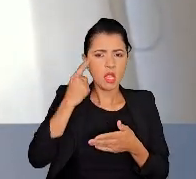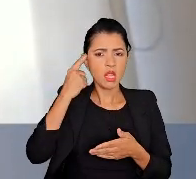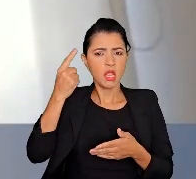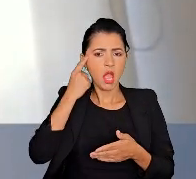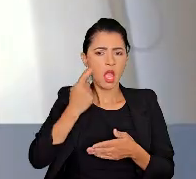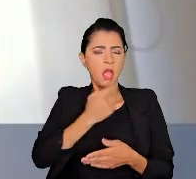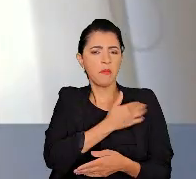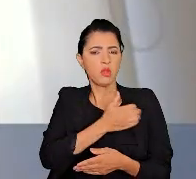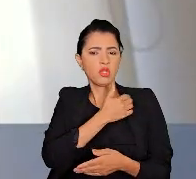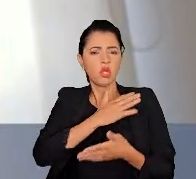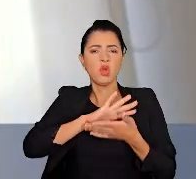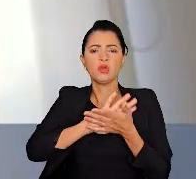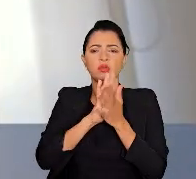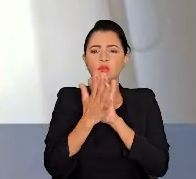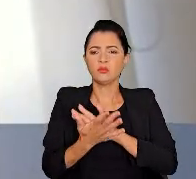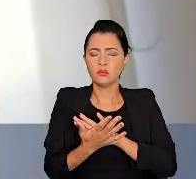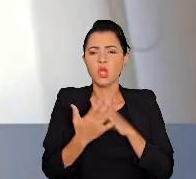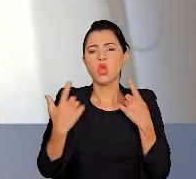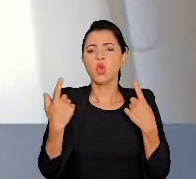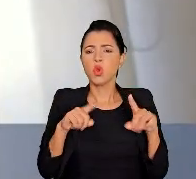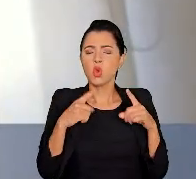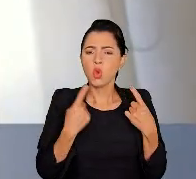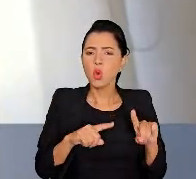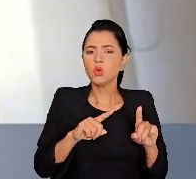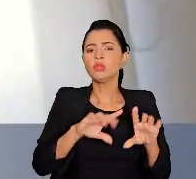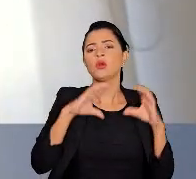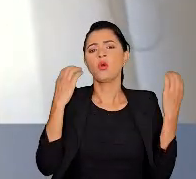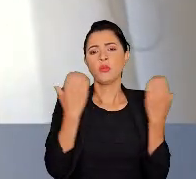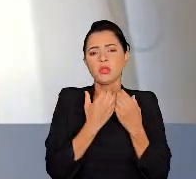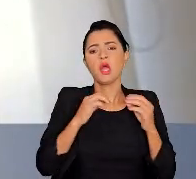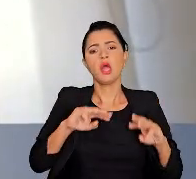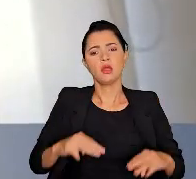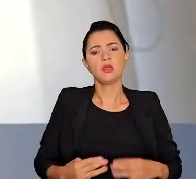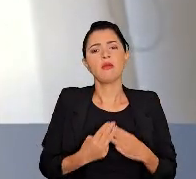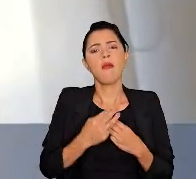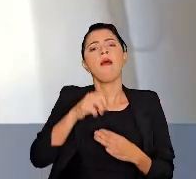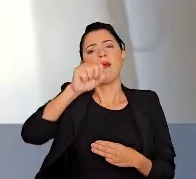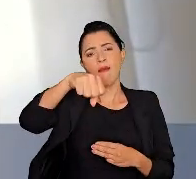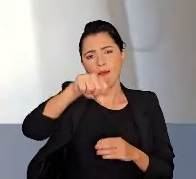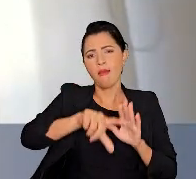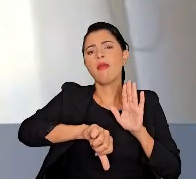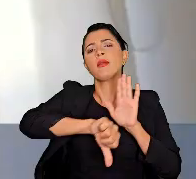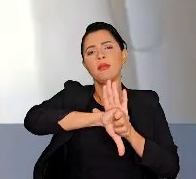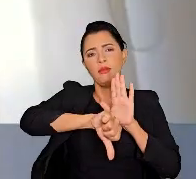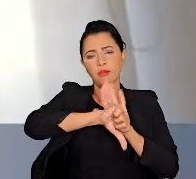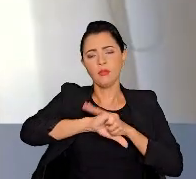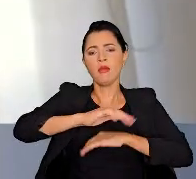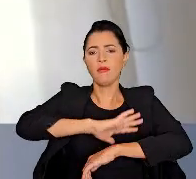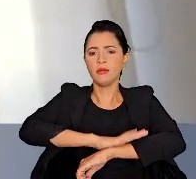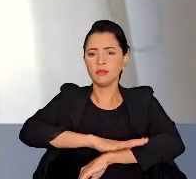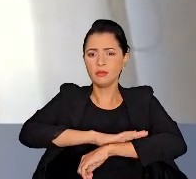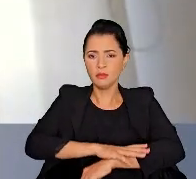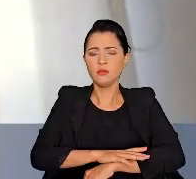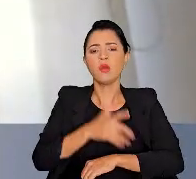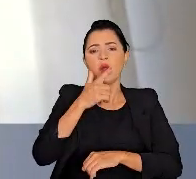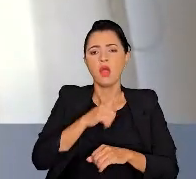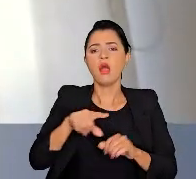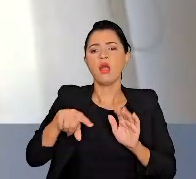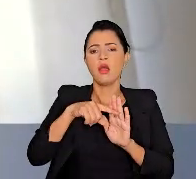e discriminatórias contra a comunidade judaica constitui, sim, crime de racismo, sujeito às cláusulas